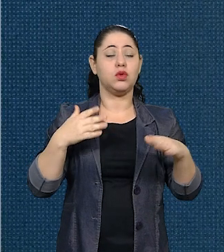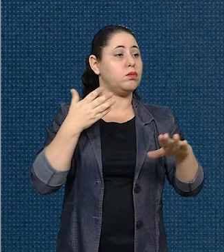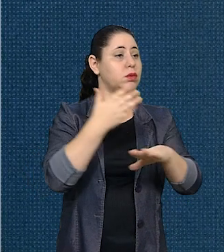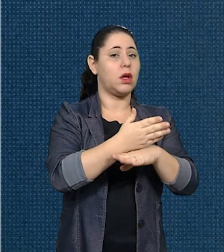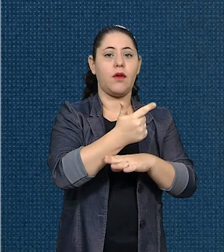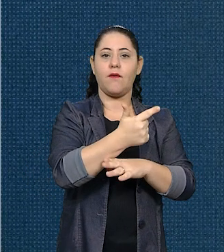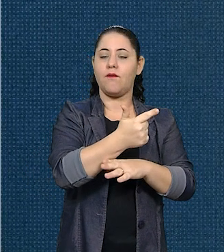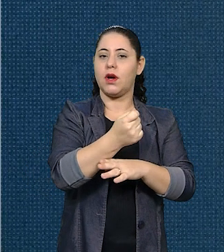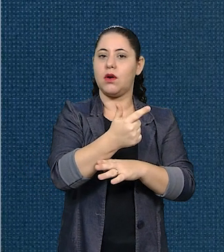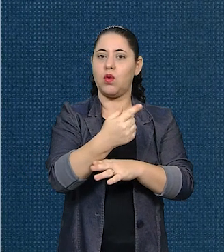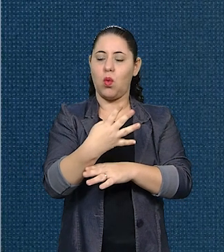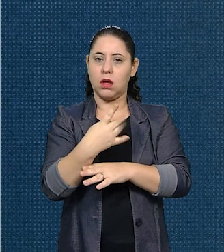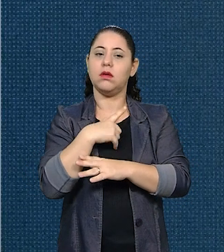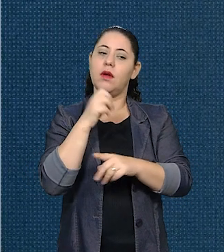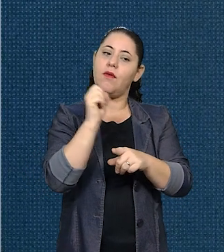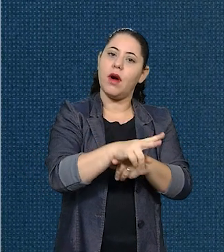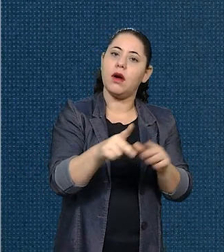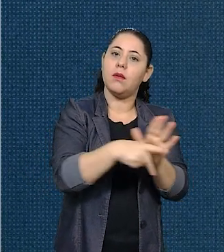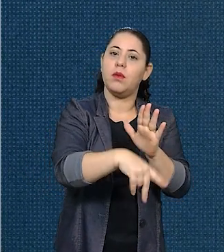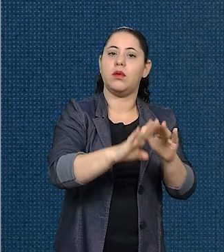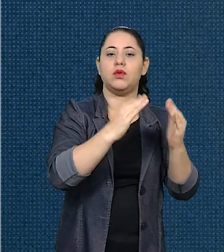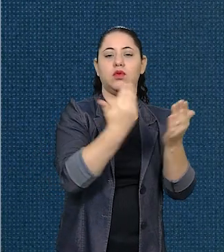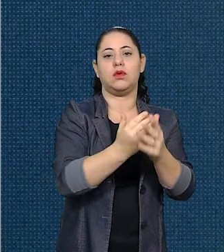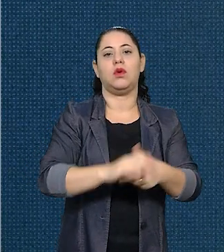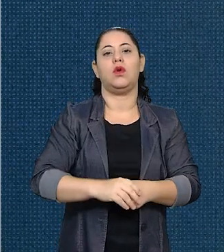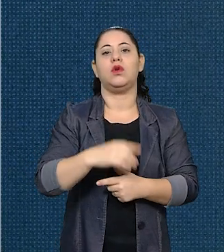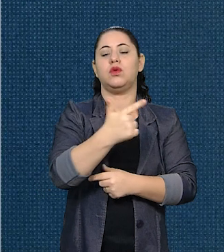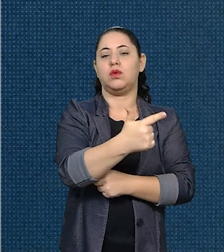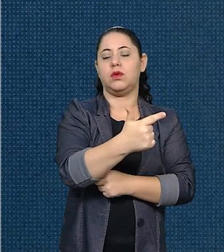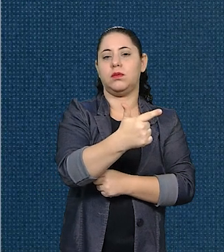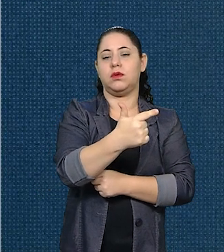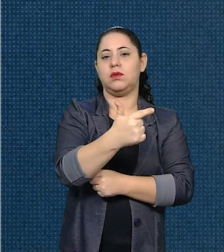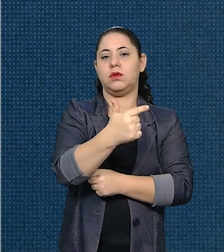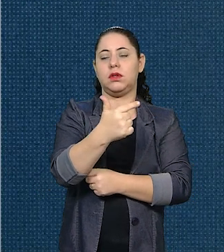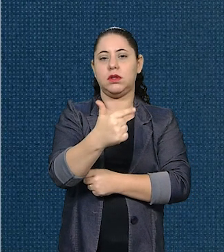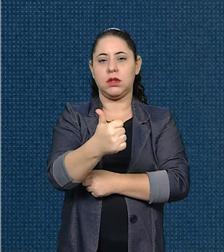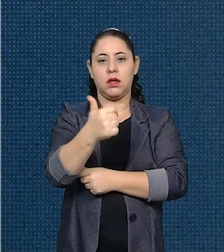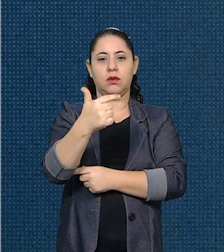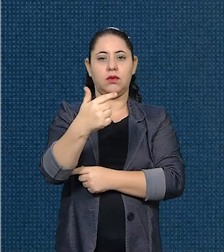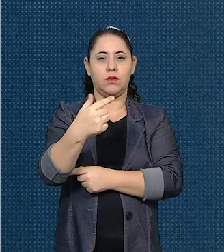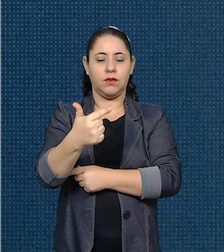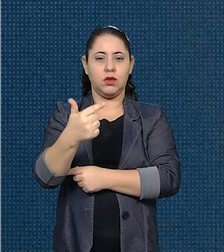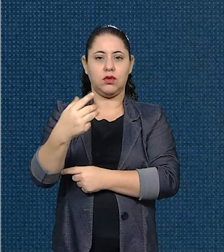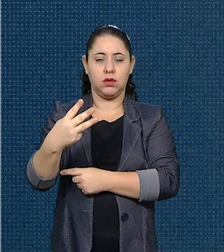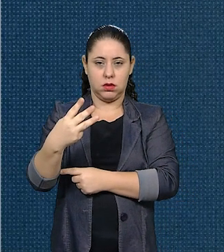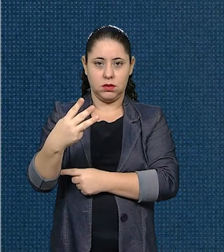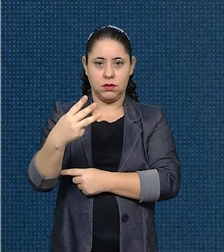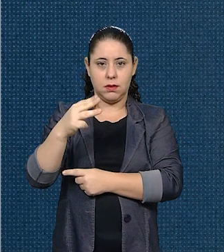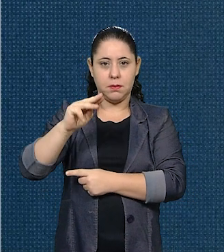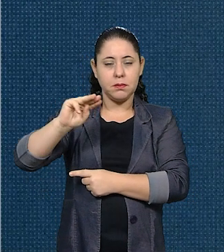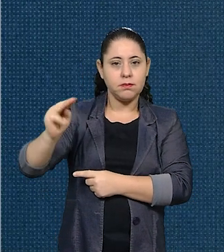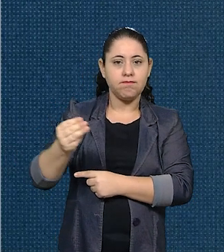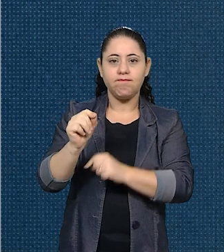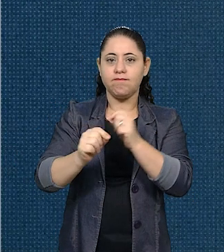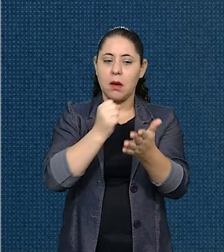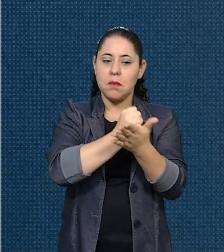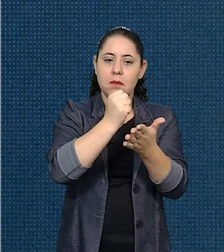de 1.400.000 crianças de 0 a 3 anos precisam ser incluídas em creches no Brasil até